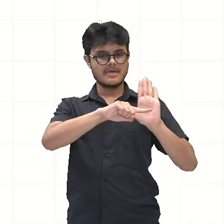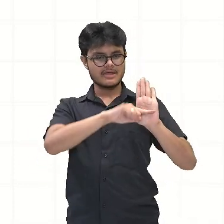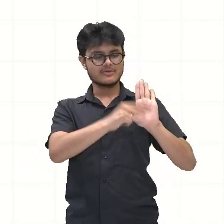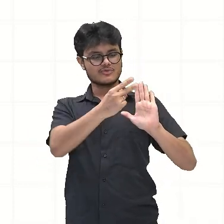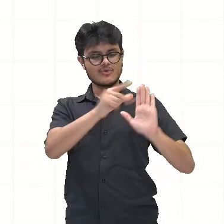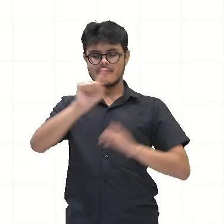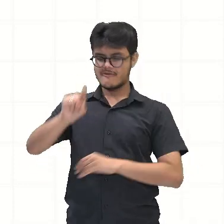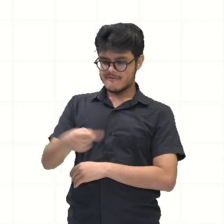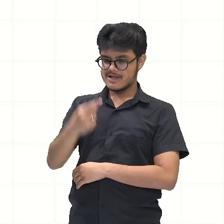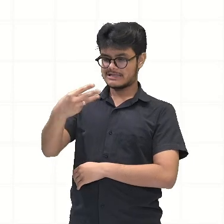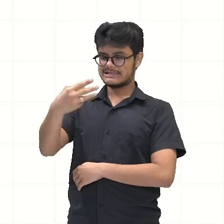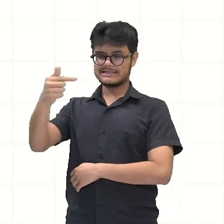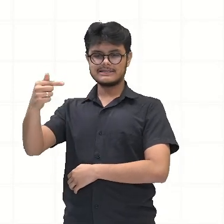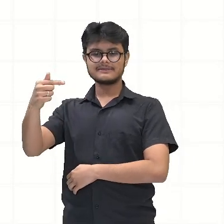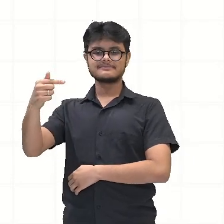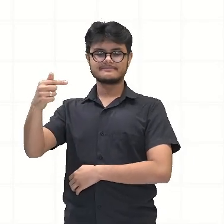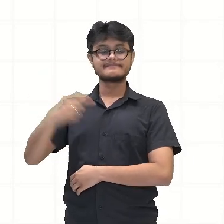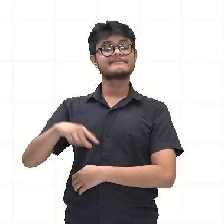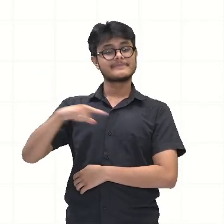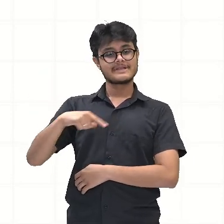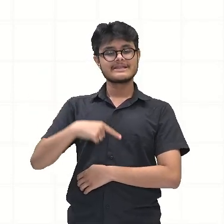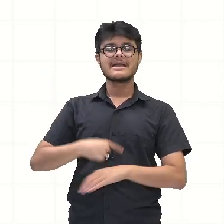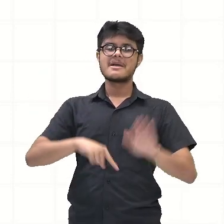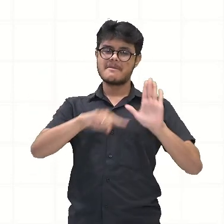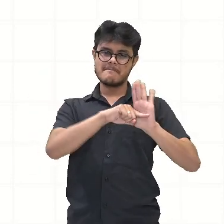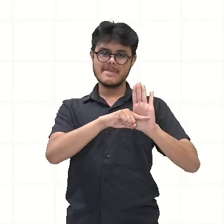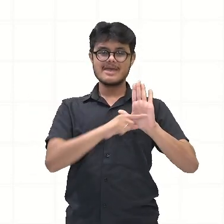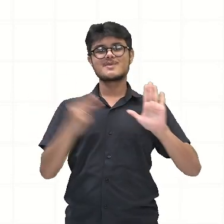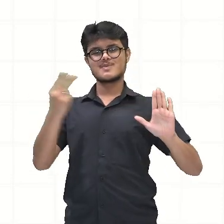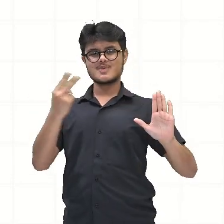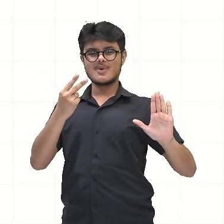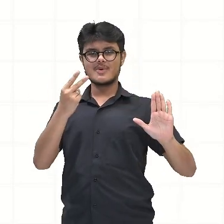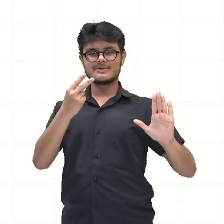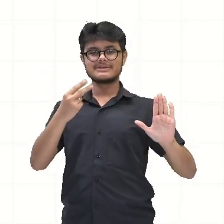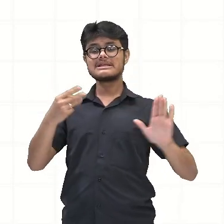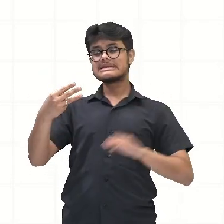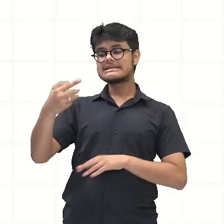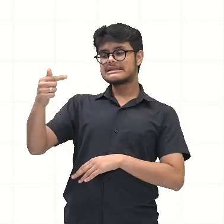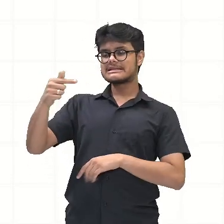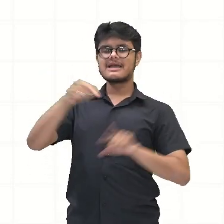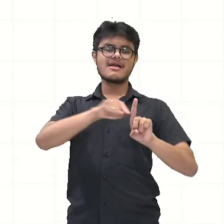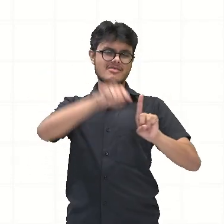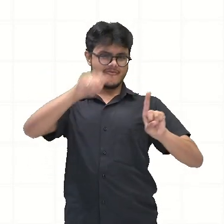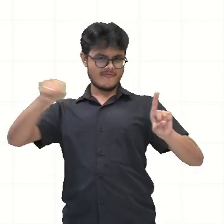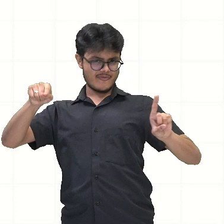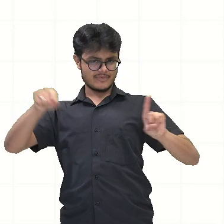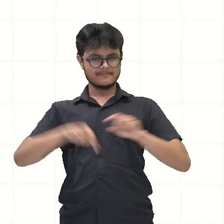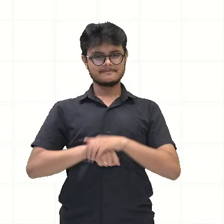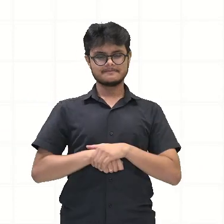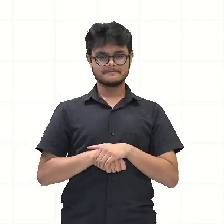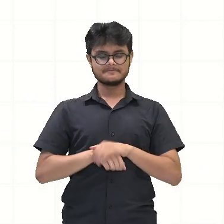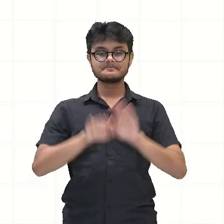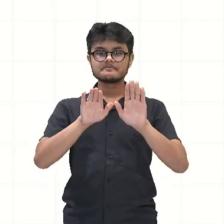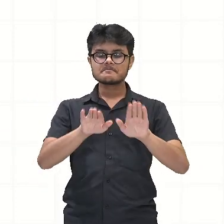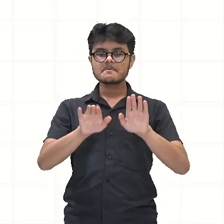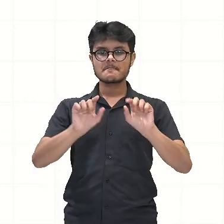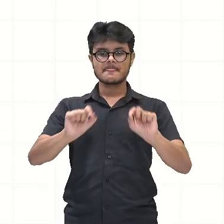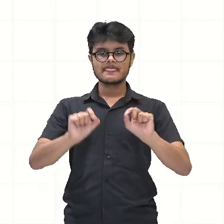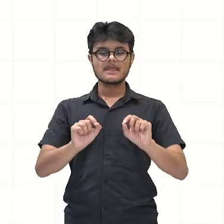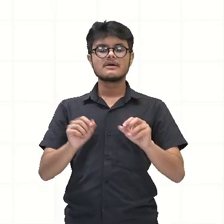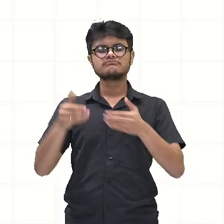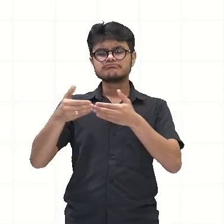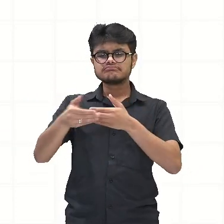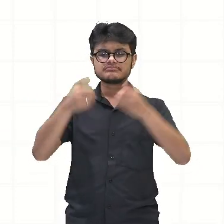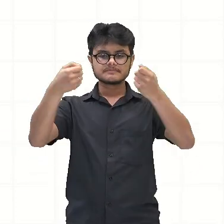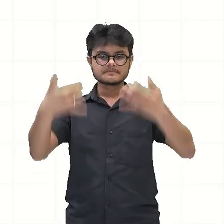né? Eu tenho um ponto que vai ser o menos 2, 37. Tudo bem? Então, seguindo agora, nós vamos